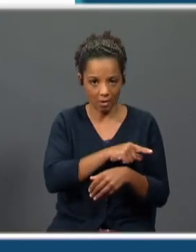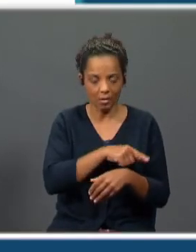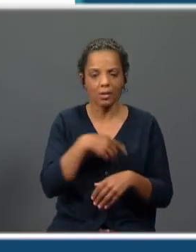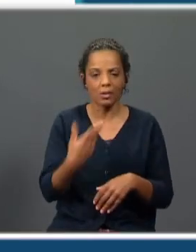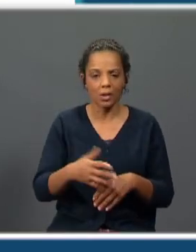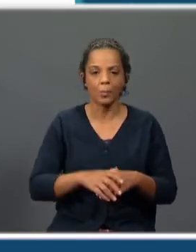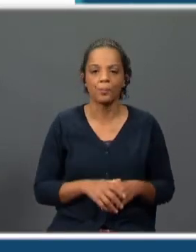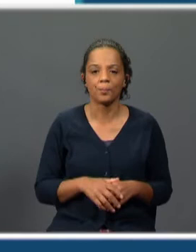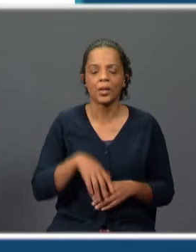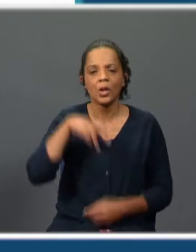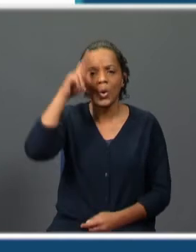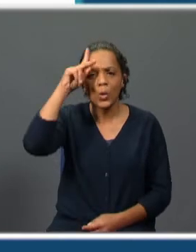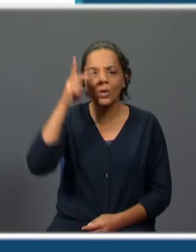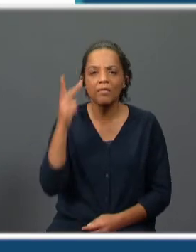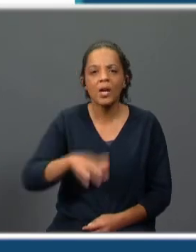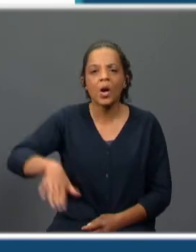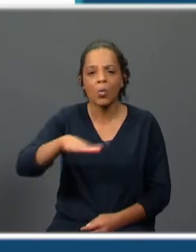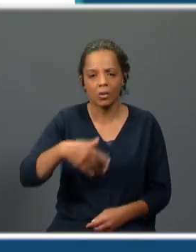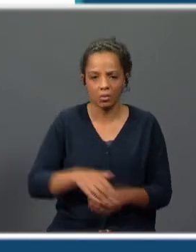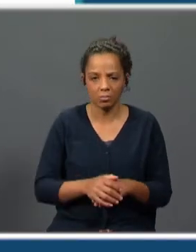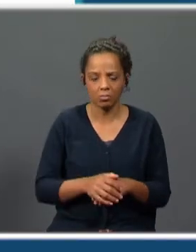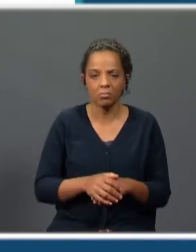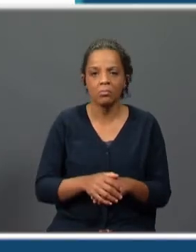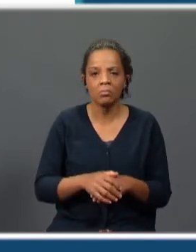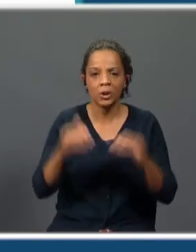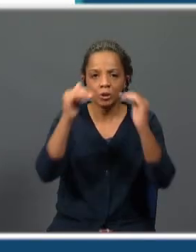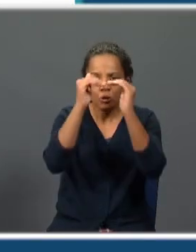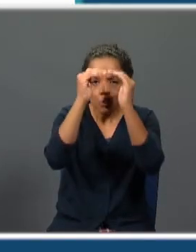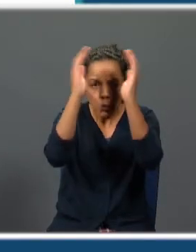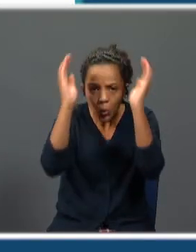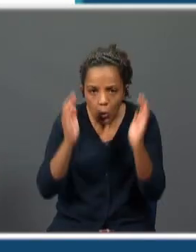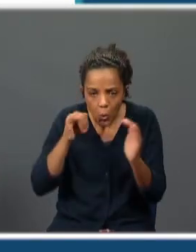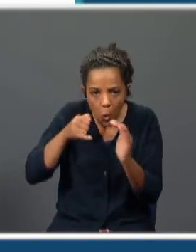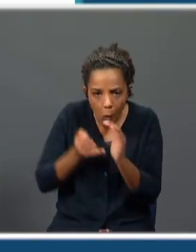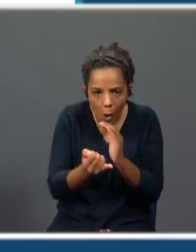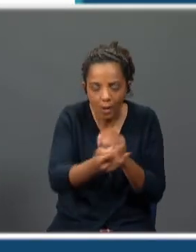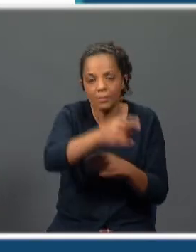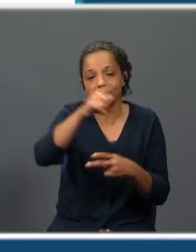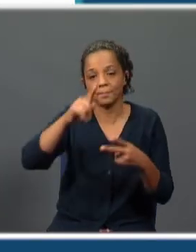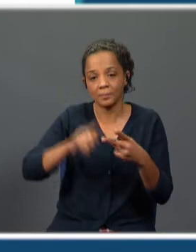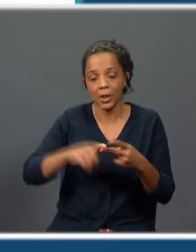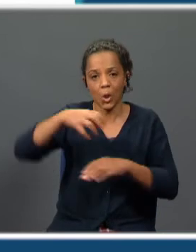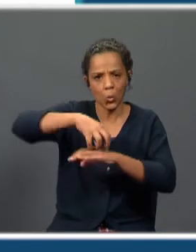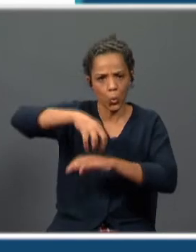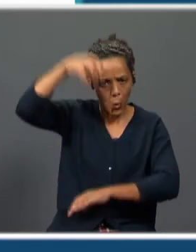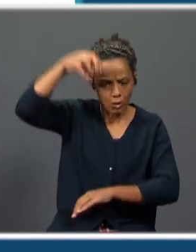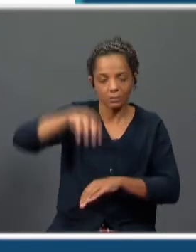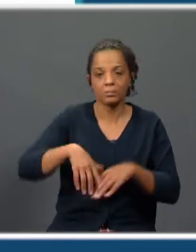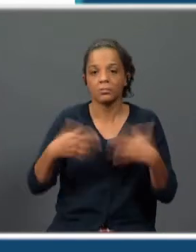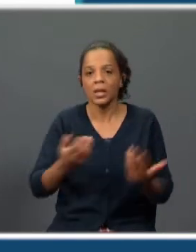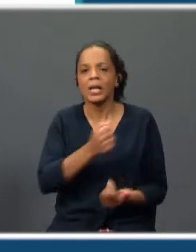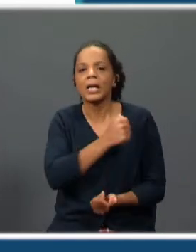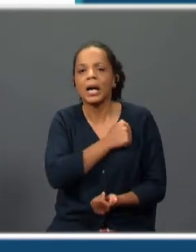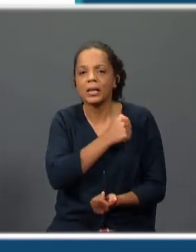onde vivia o coelhinho? Vivia numa toca, numa torre ou